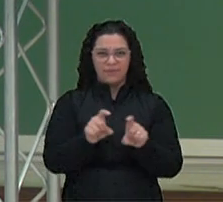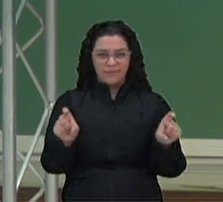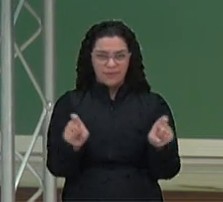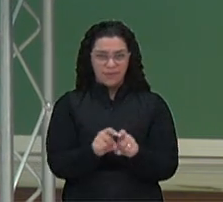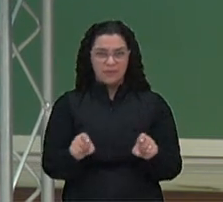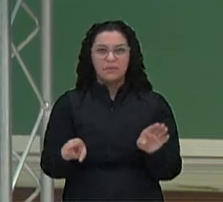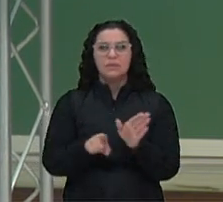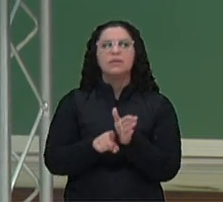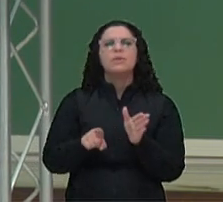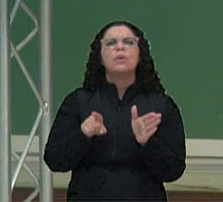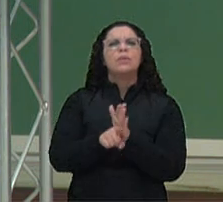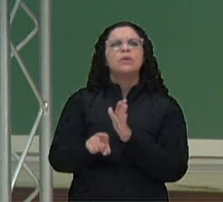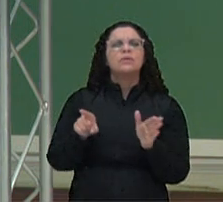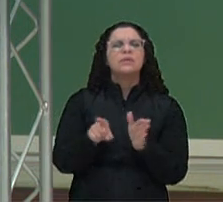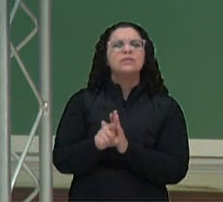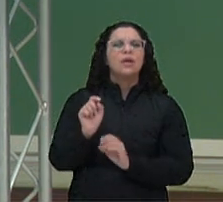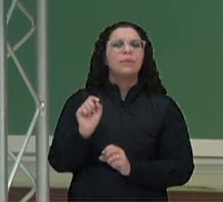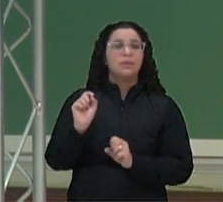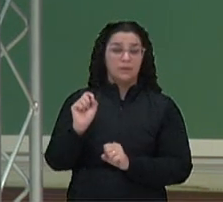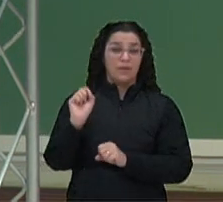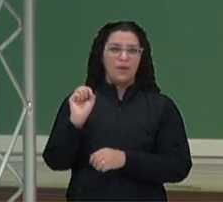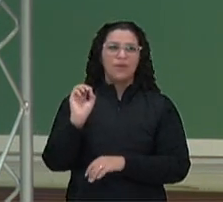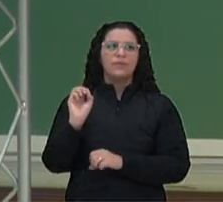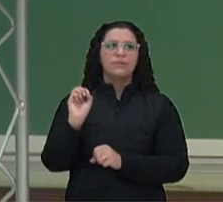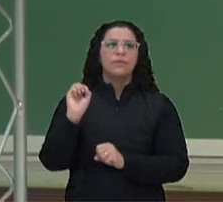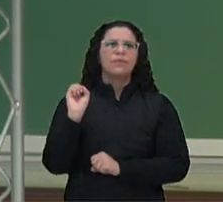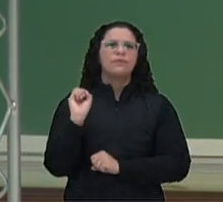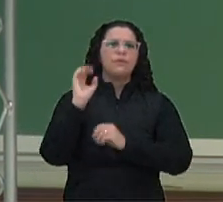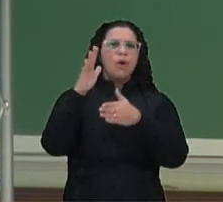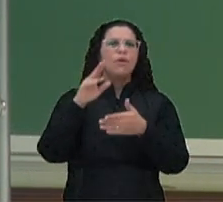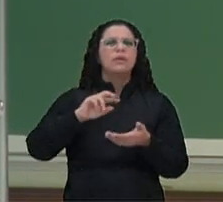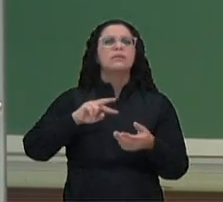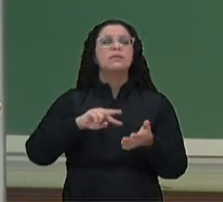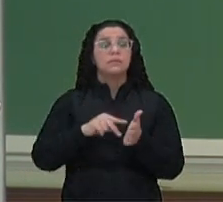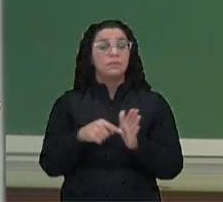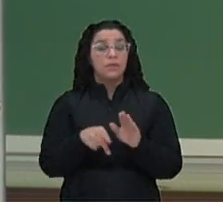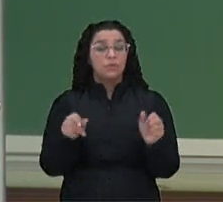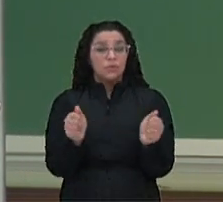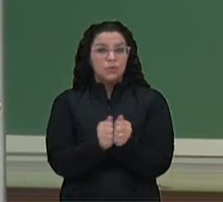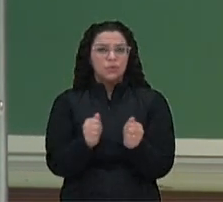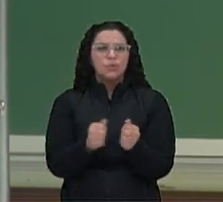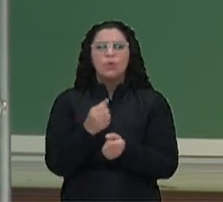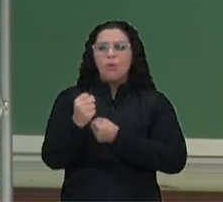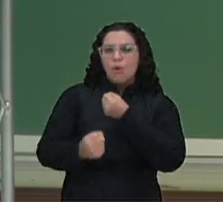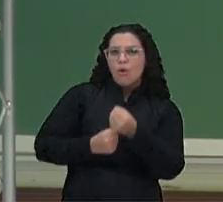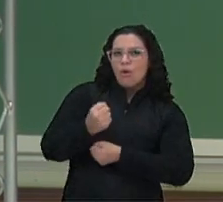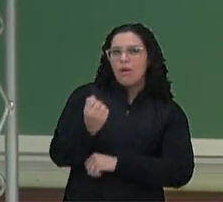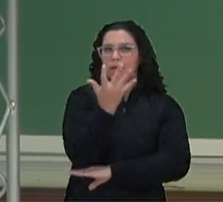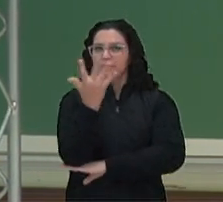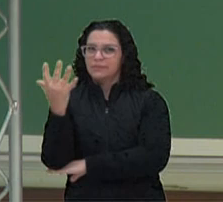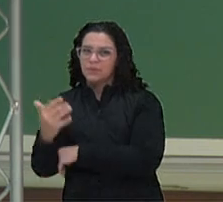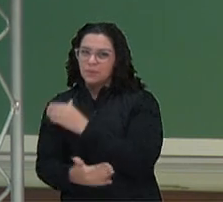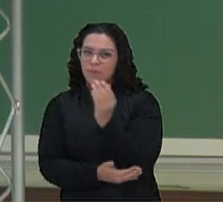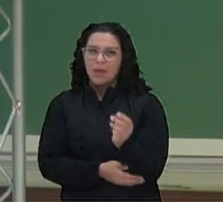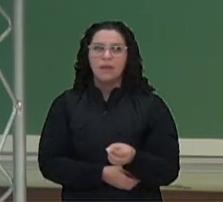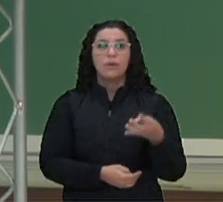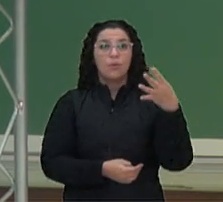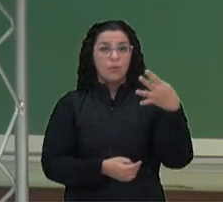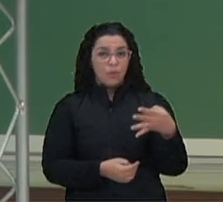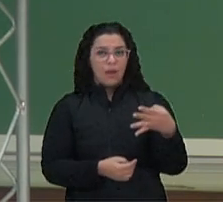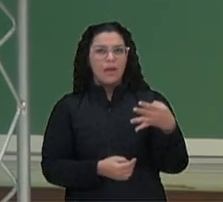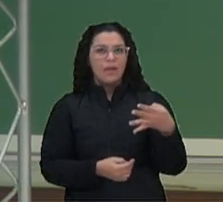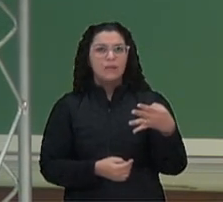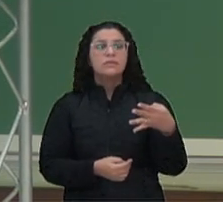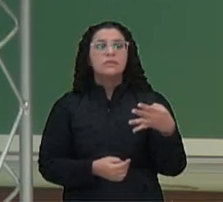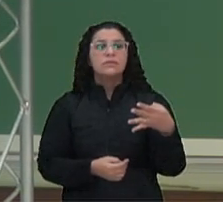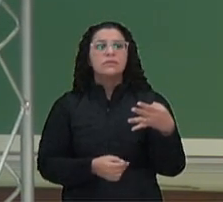sobre volleyball. Number 3, running at the park, correr no parque. Number 4,